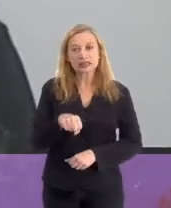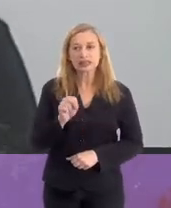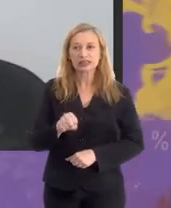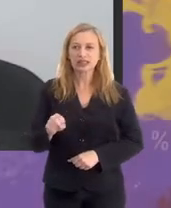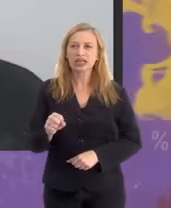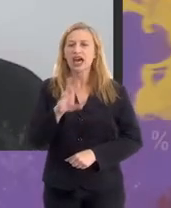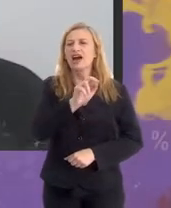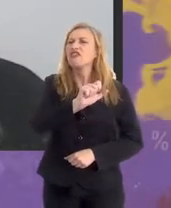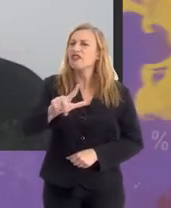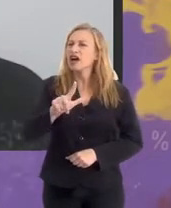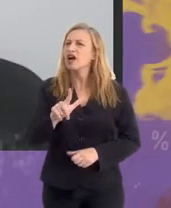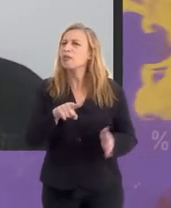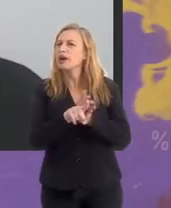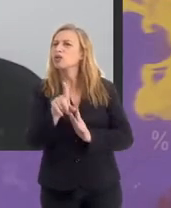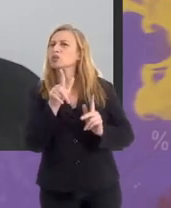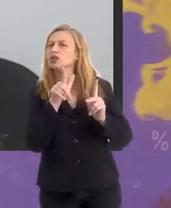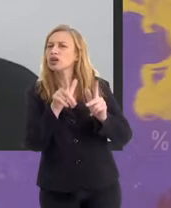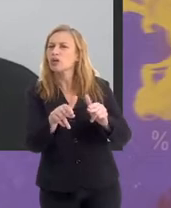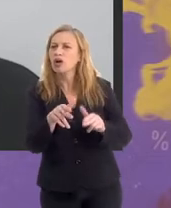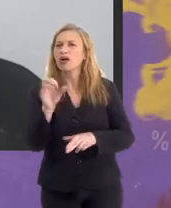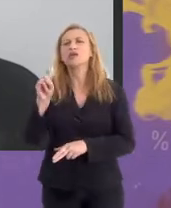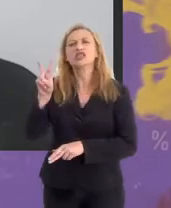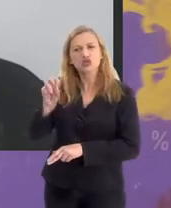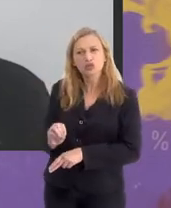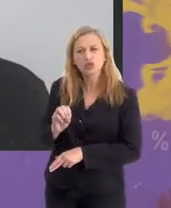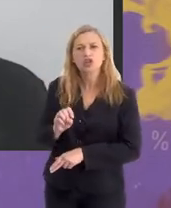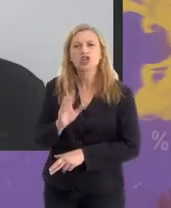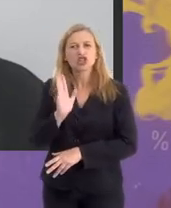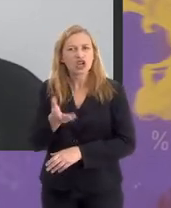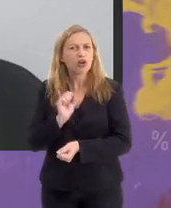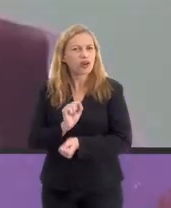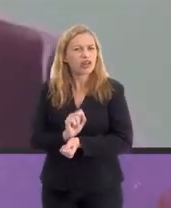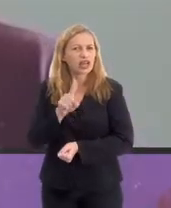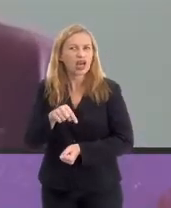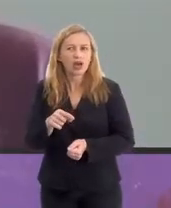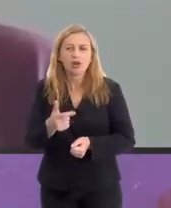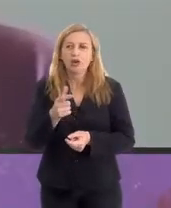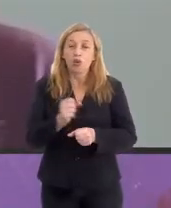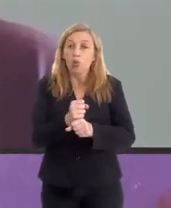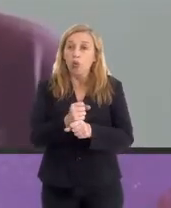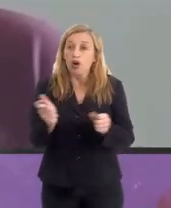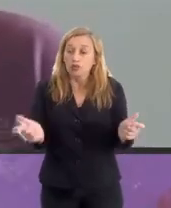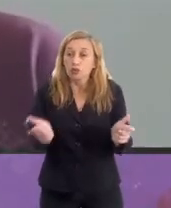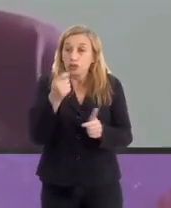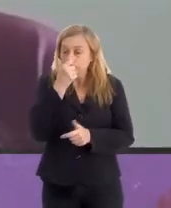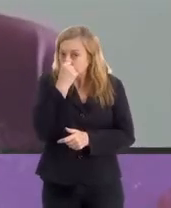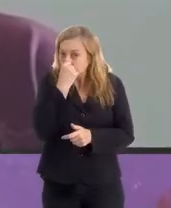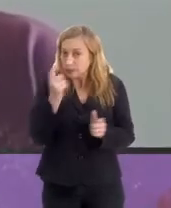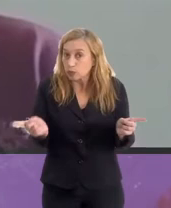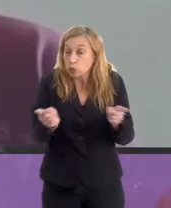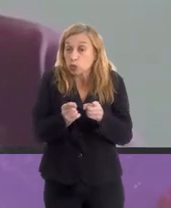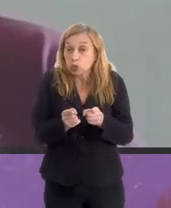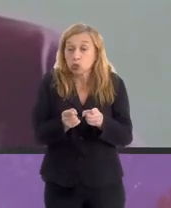do Benfica com certeza Rafael a mesma pergunta que eu fiz ao Silvio faça você já era esperado é um ano bem